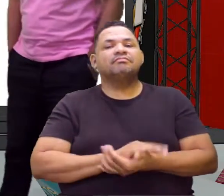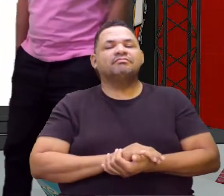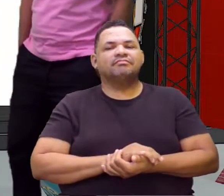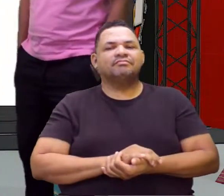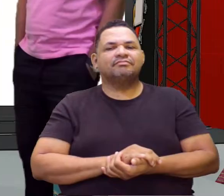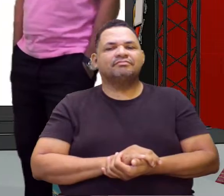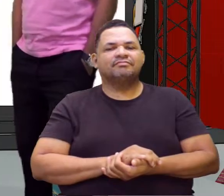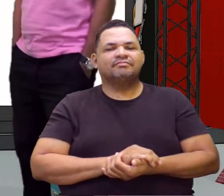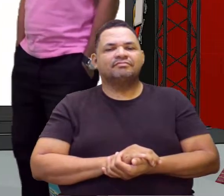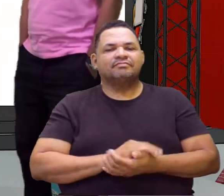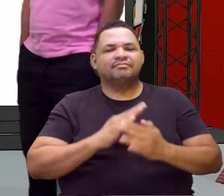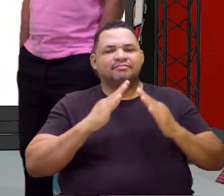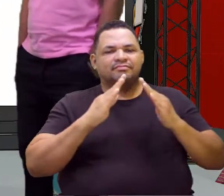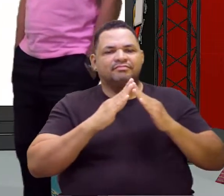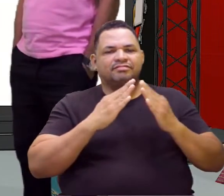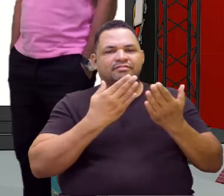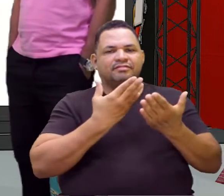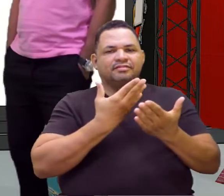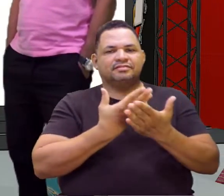Oswaldo Piana.